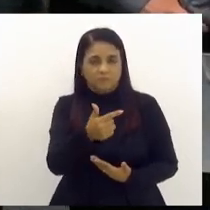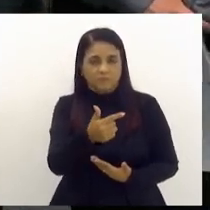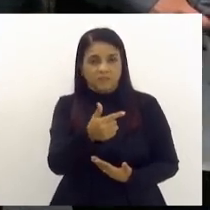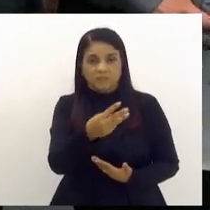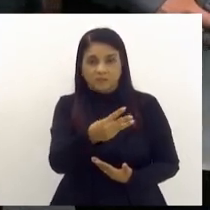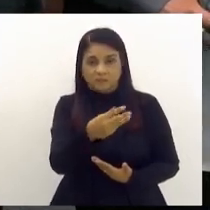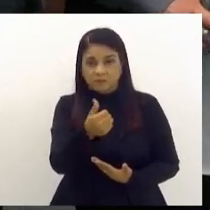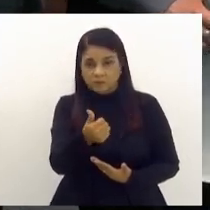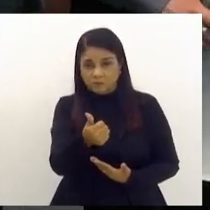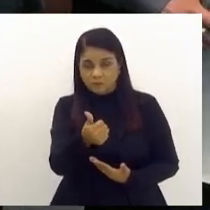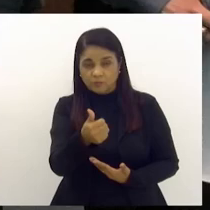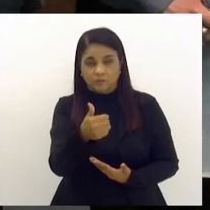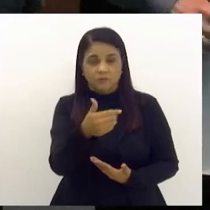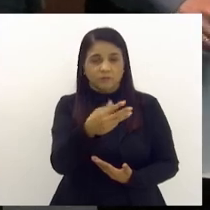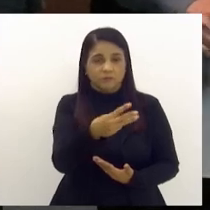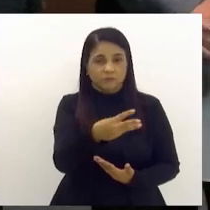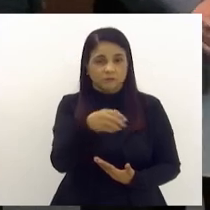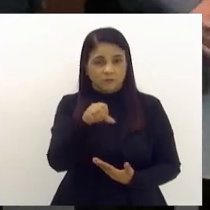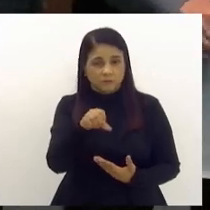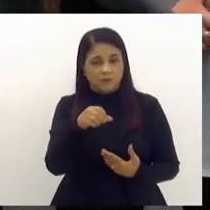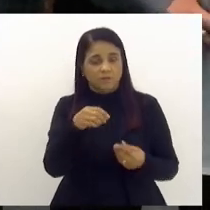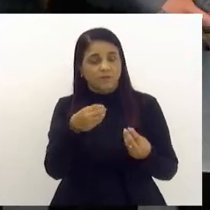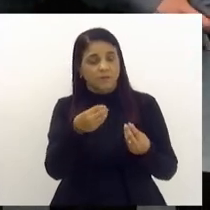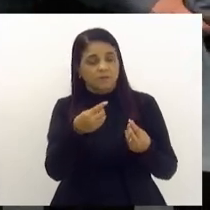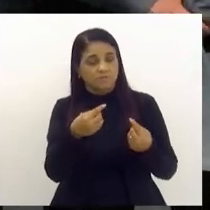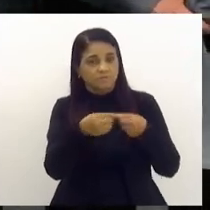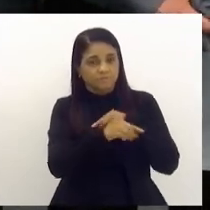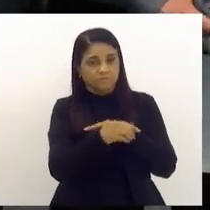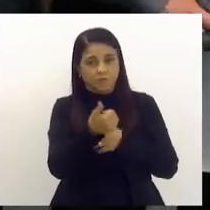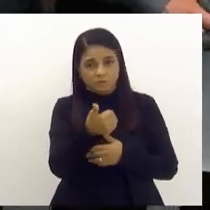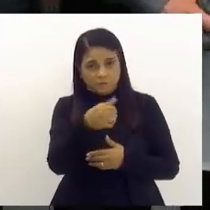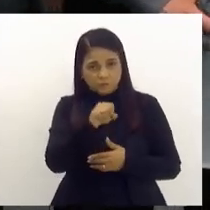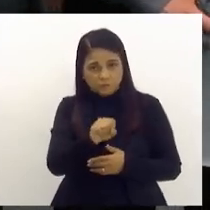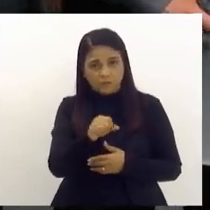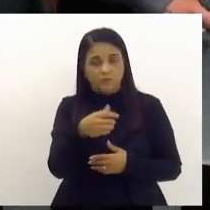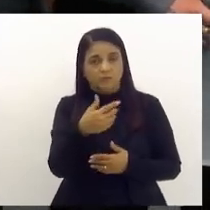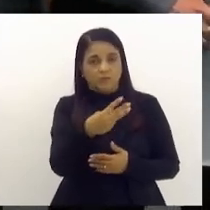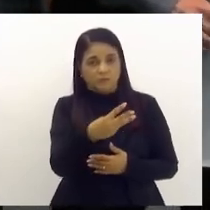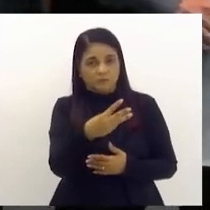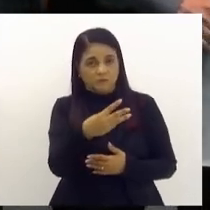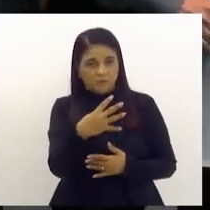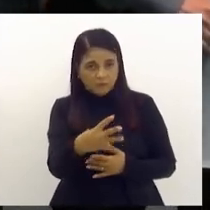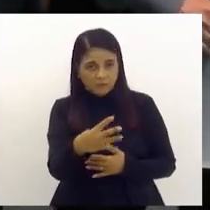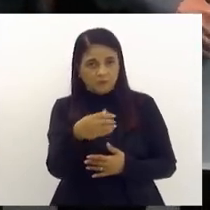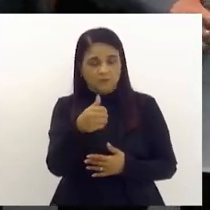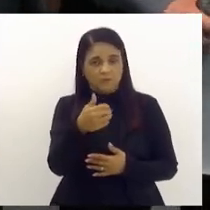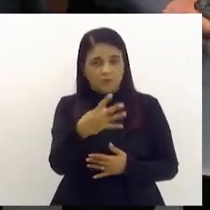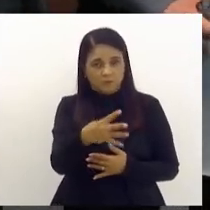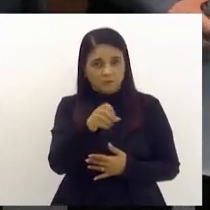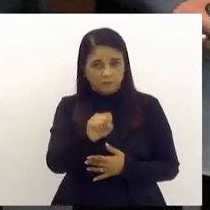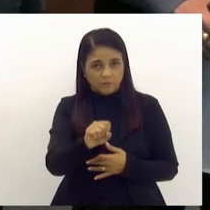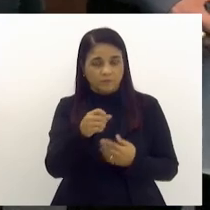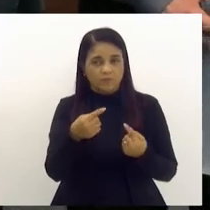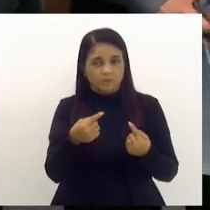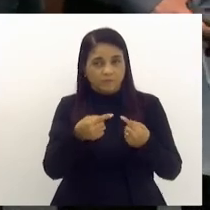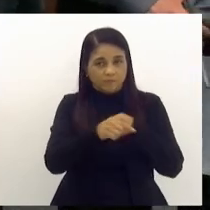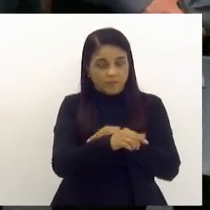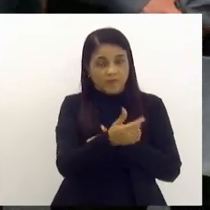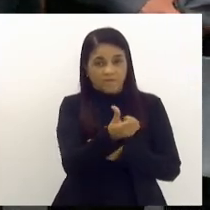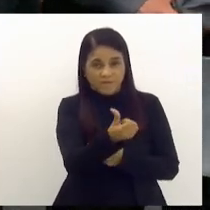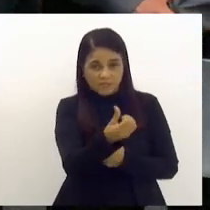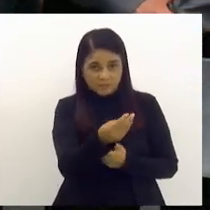49, pela rejeição da emenda número 18, números 34 e 48, pela rejeição da emenda número